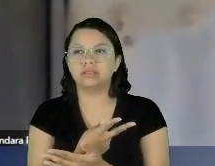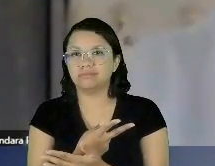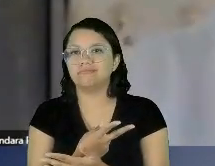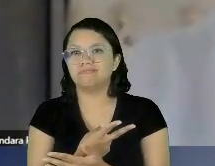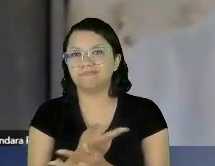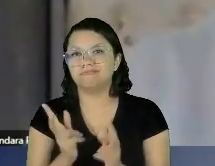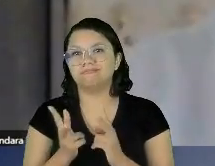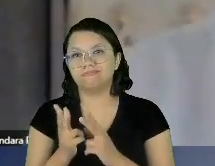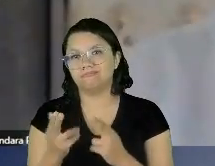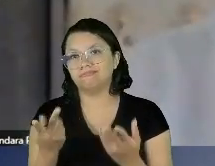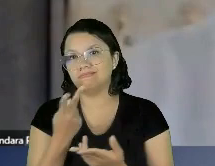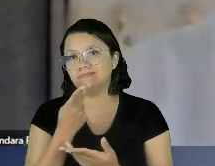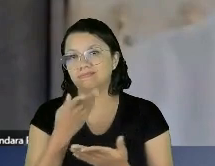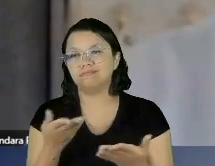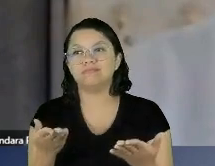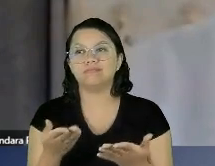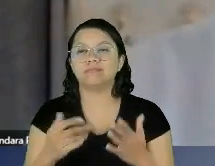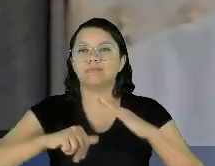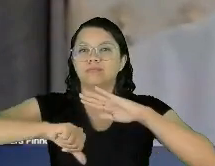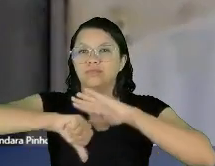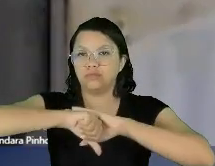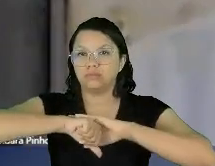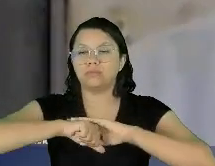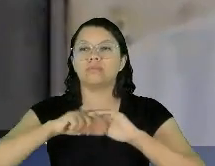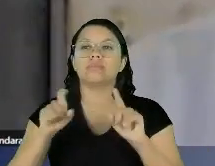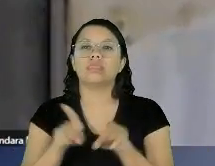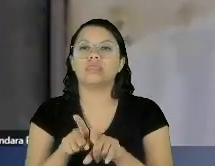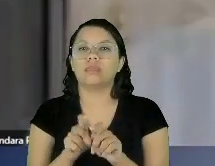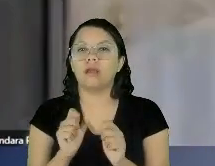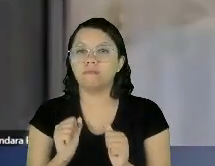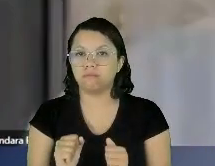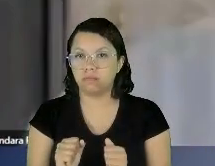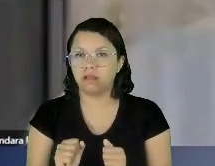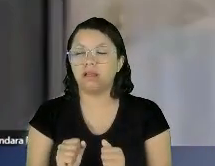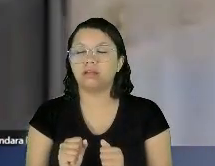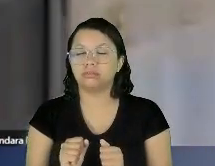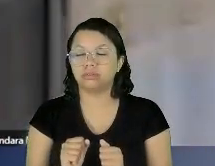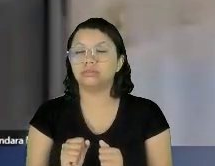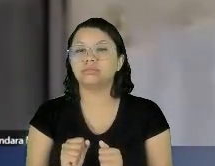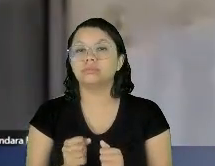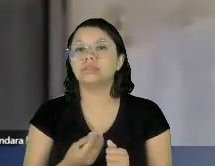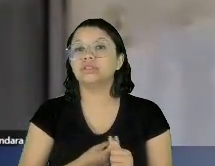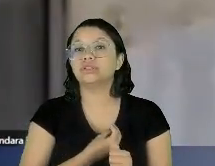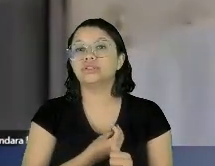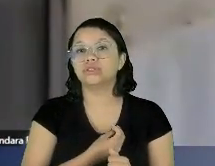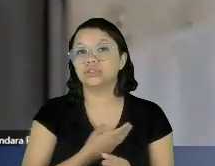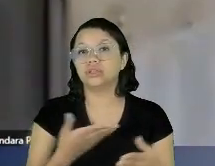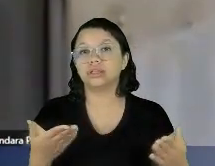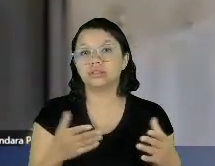se acontecem, né, casos desse crime, também pode